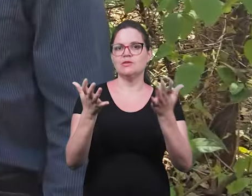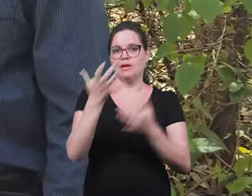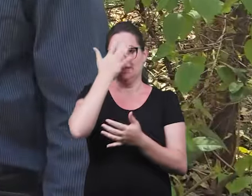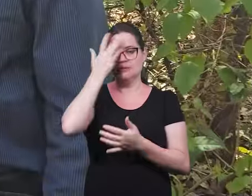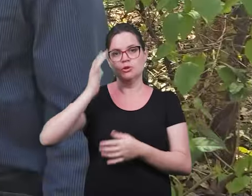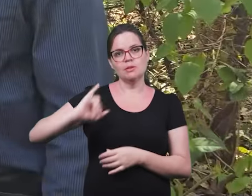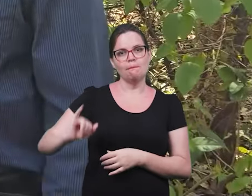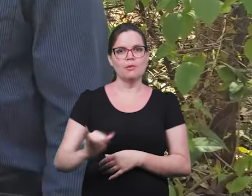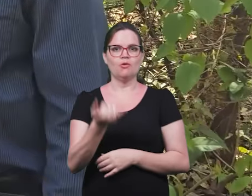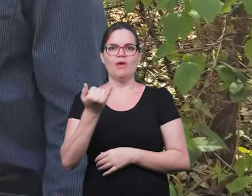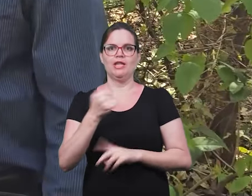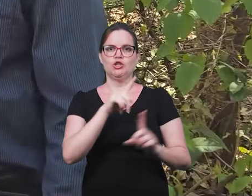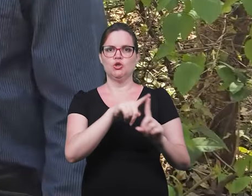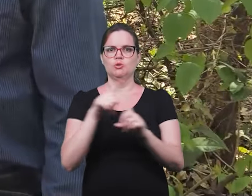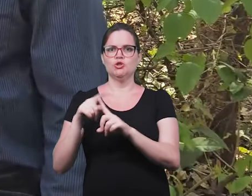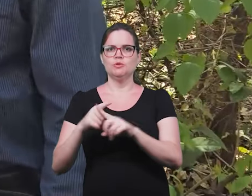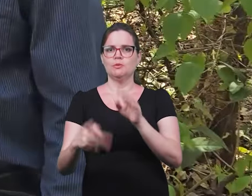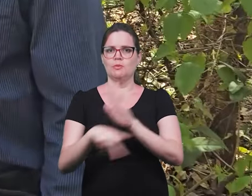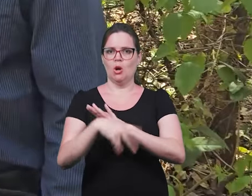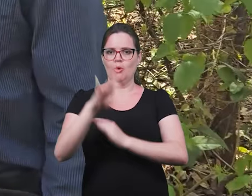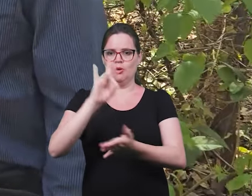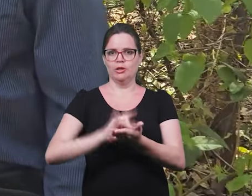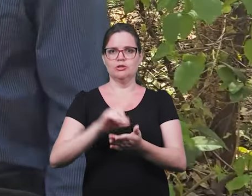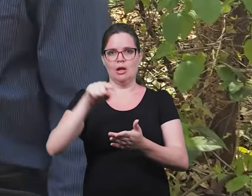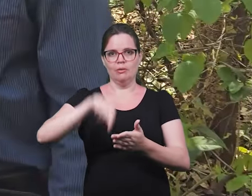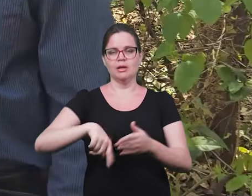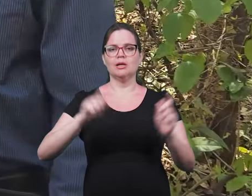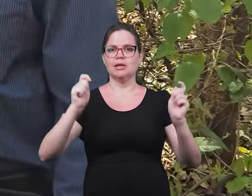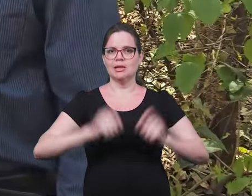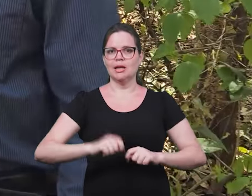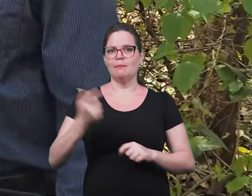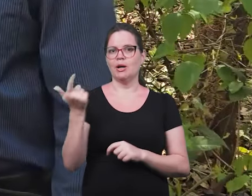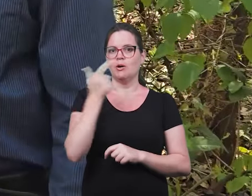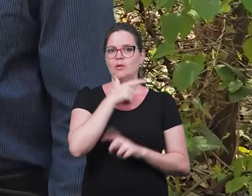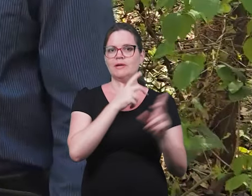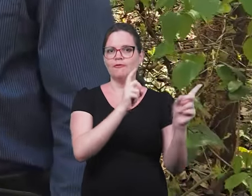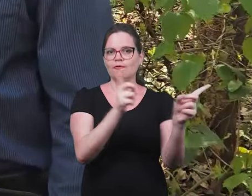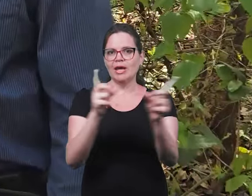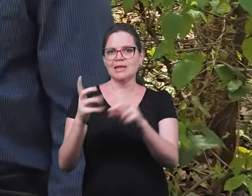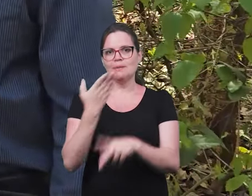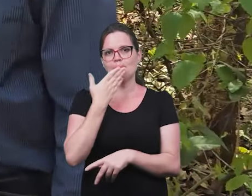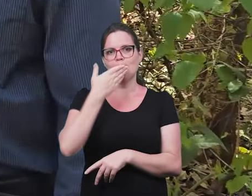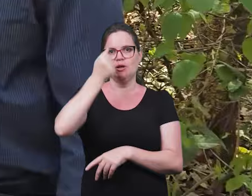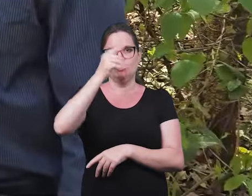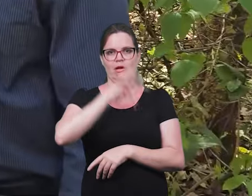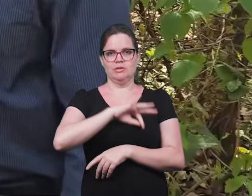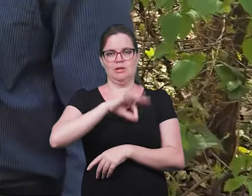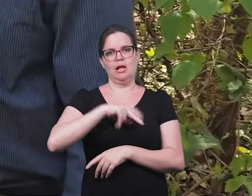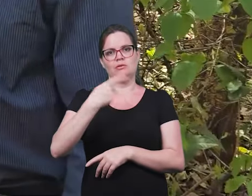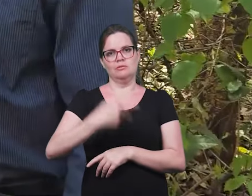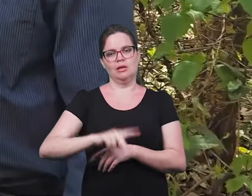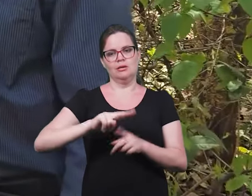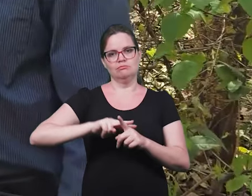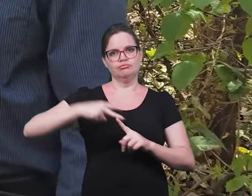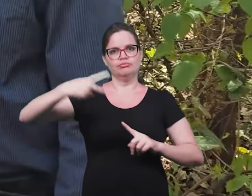essas espécies nativas para a obtenção de renda, para melhorar a sua renda, melhorar, portanto, sua qualidade de